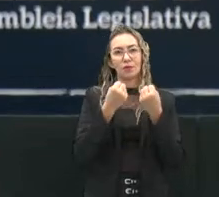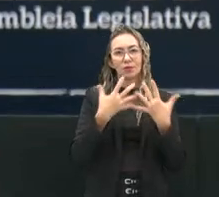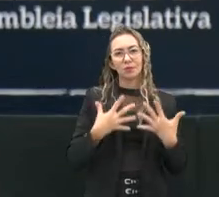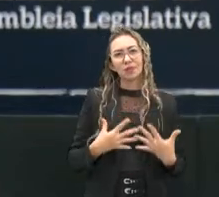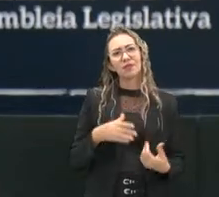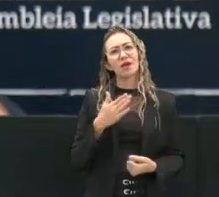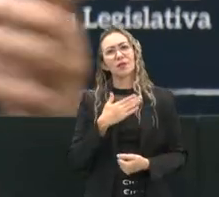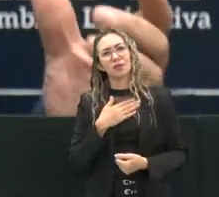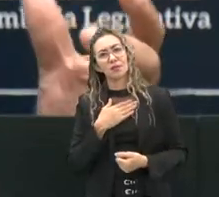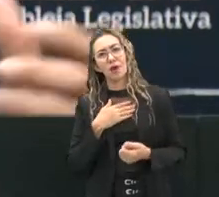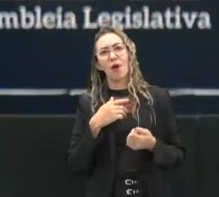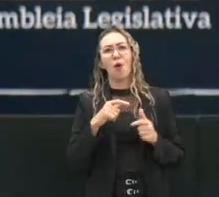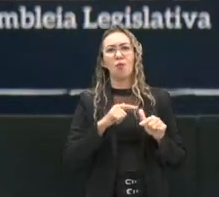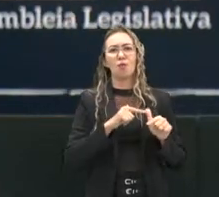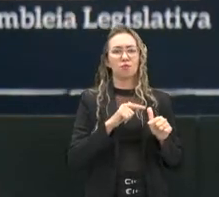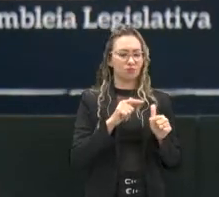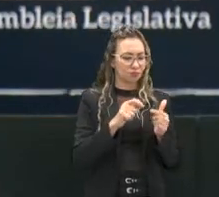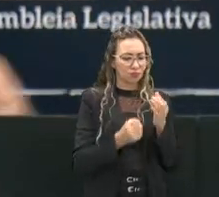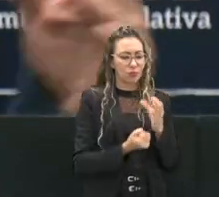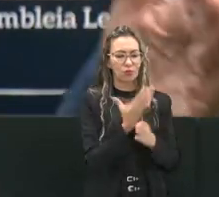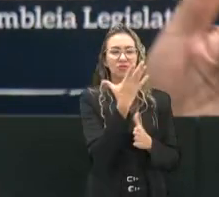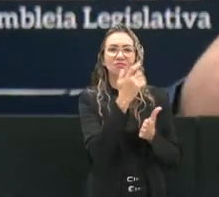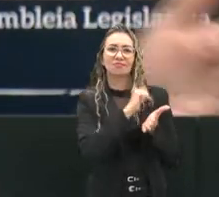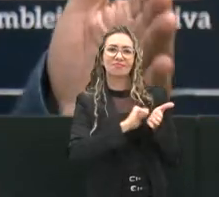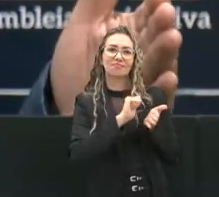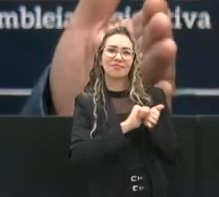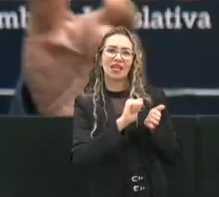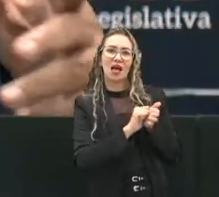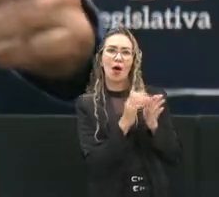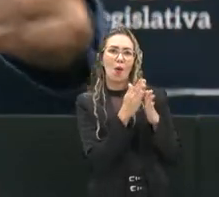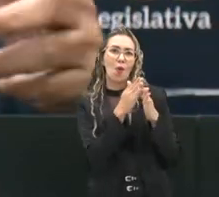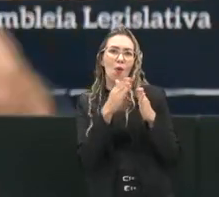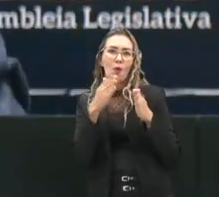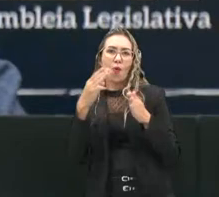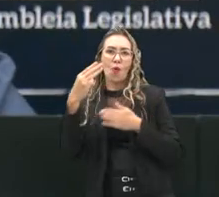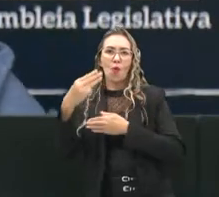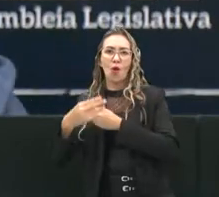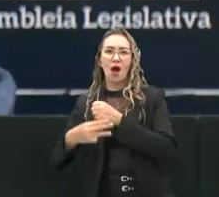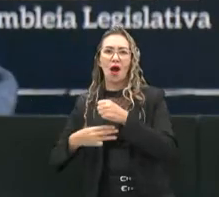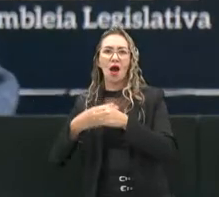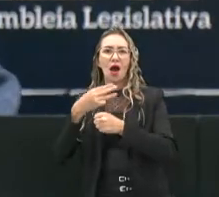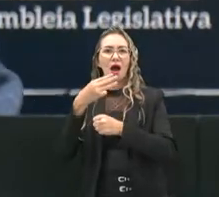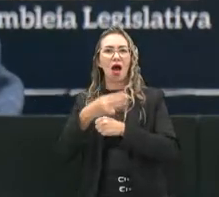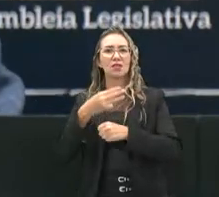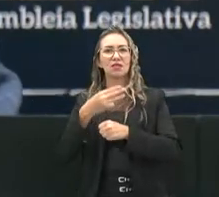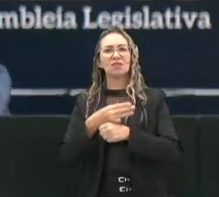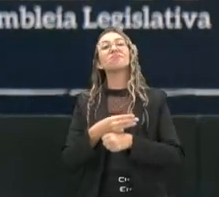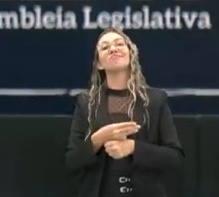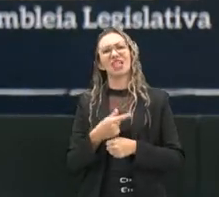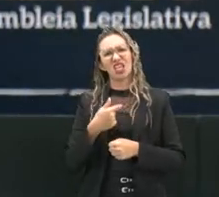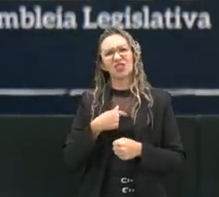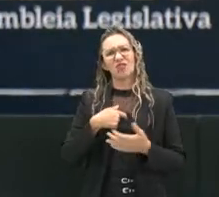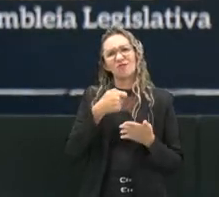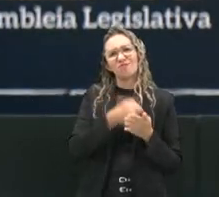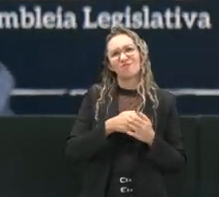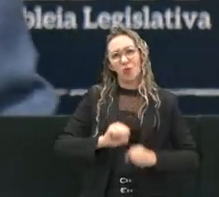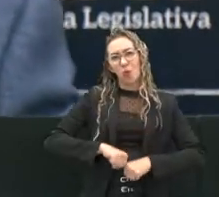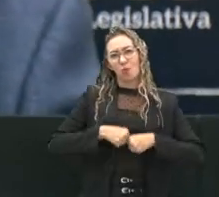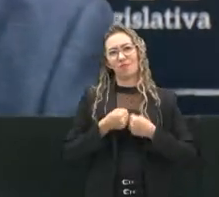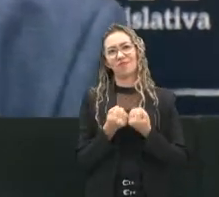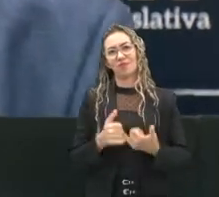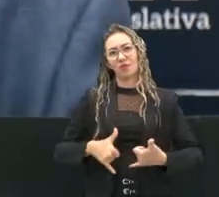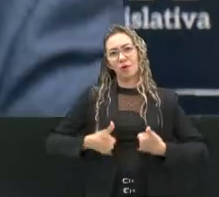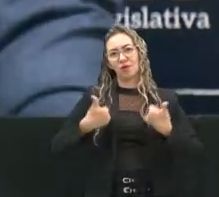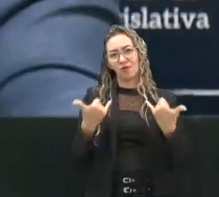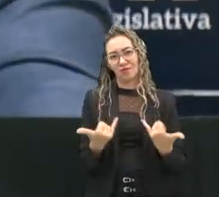demorou muito mais que 3 anos, mas pelo menos de 3 anos para cá foi o que eu fiz com afinco. Muito obrigado.